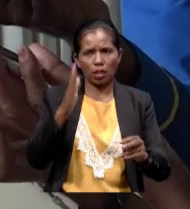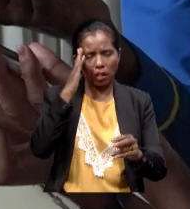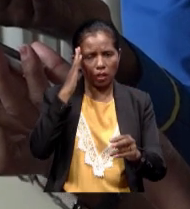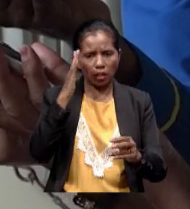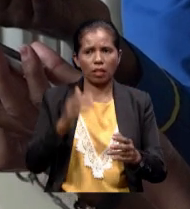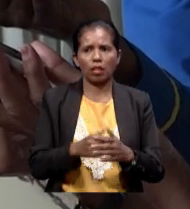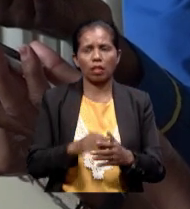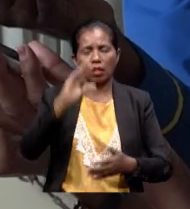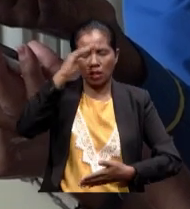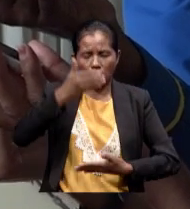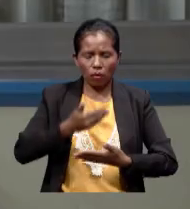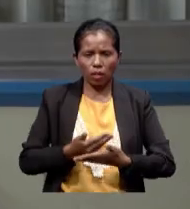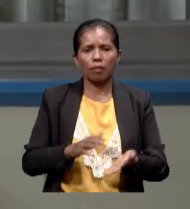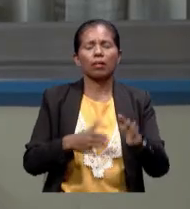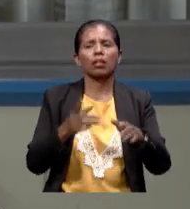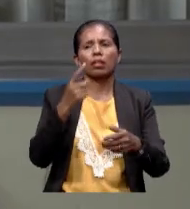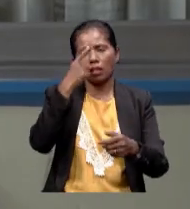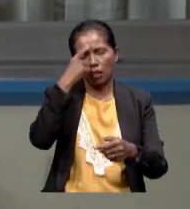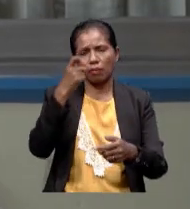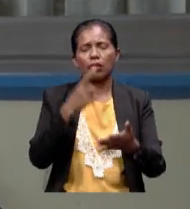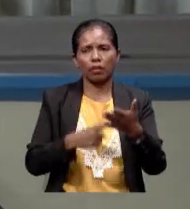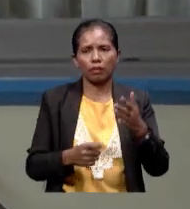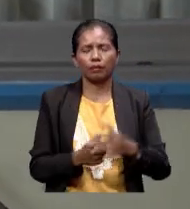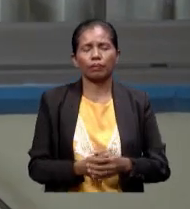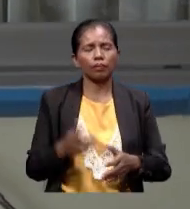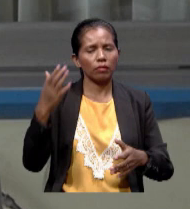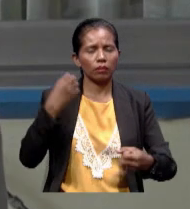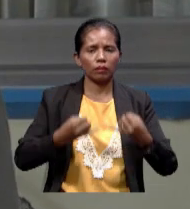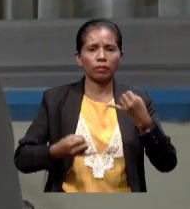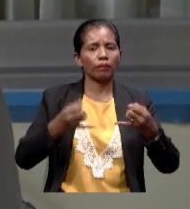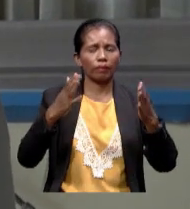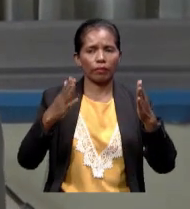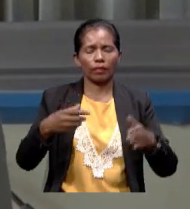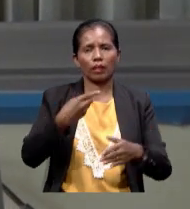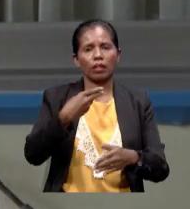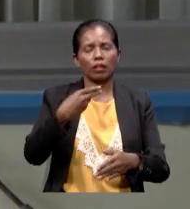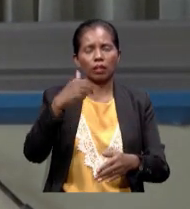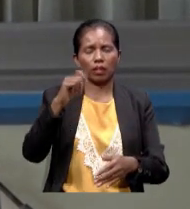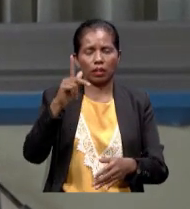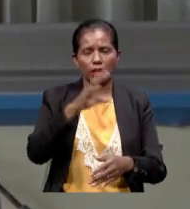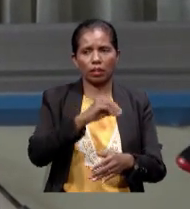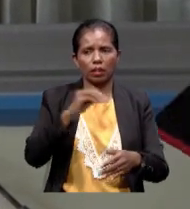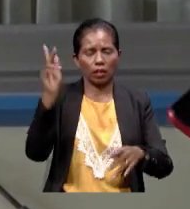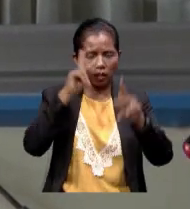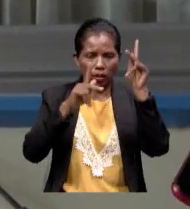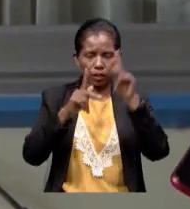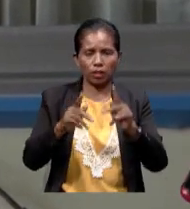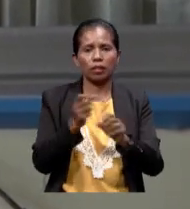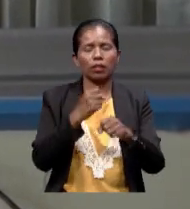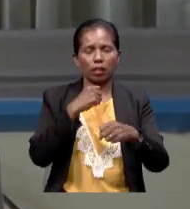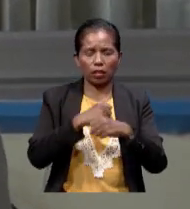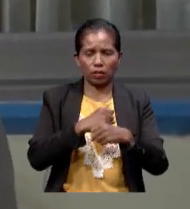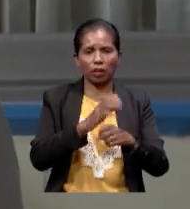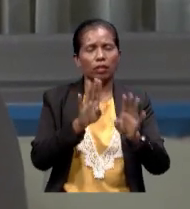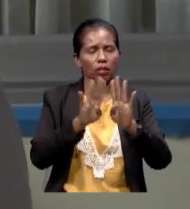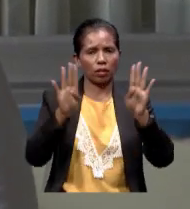ni one mate tansa ida. Antes ne jurista Sérgio Dias Quintas declara possibilidade caso refere se halo